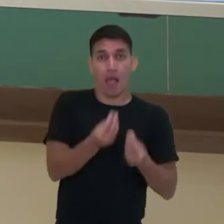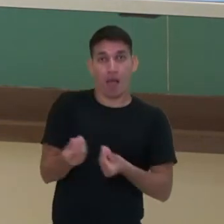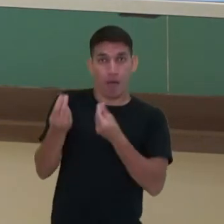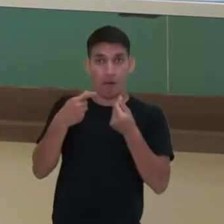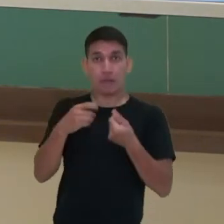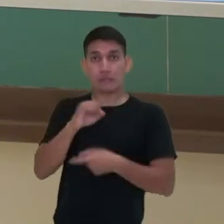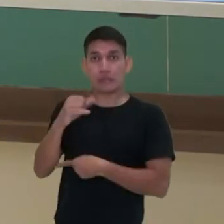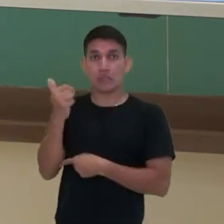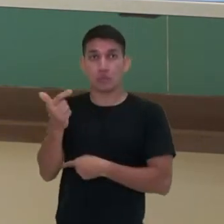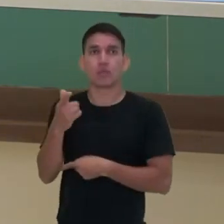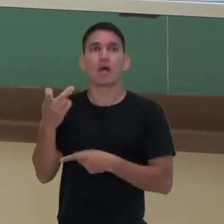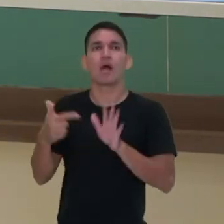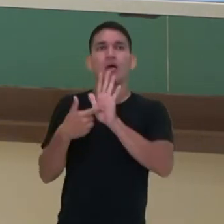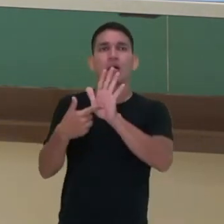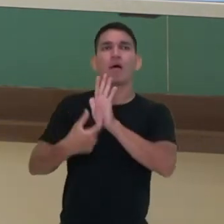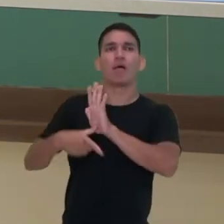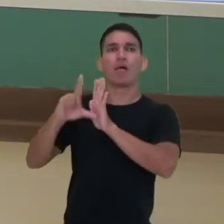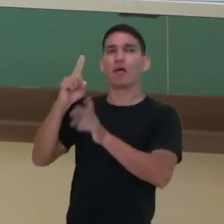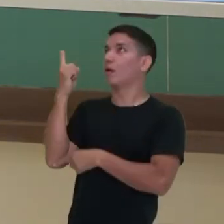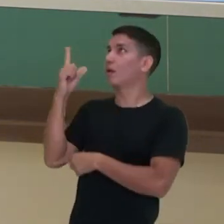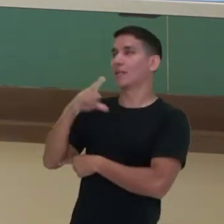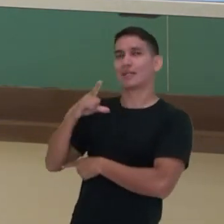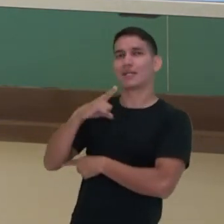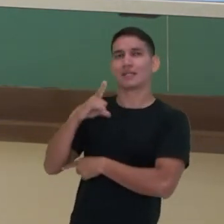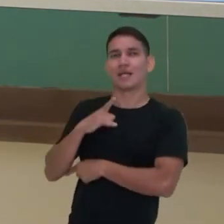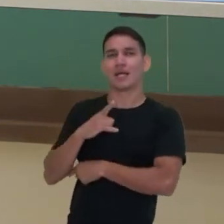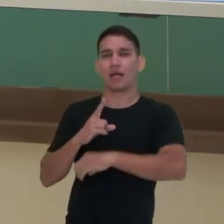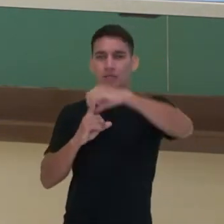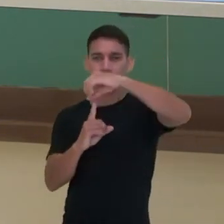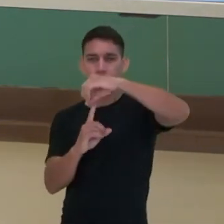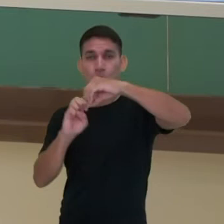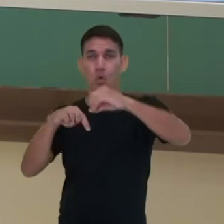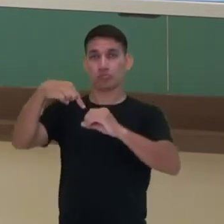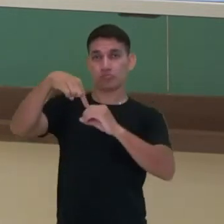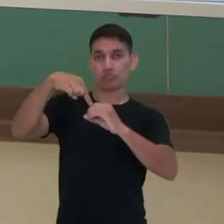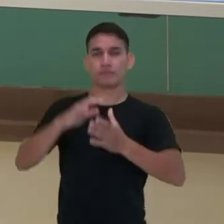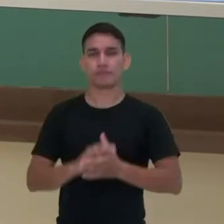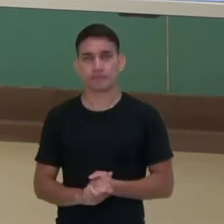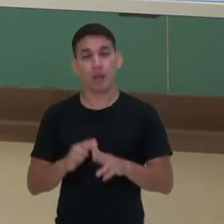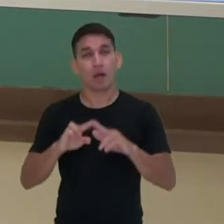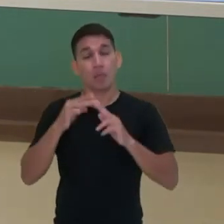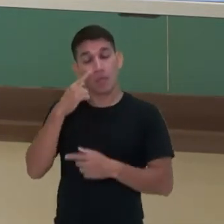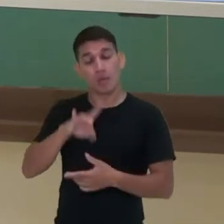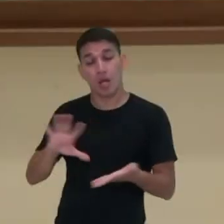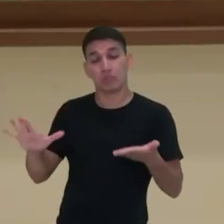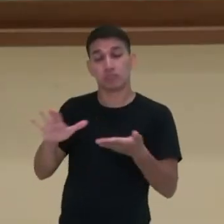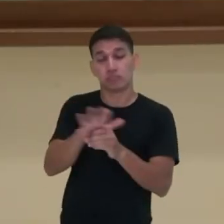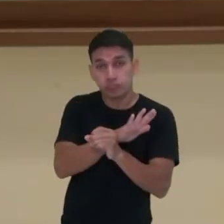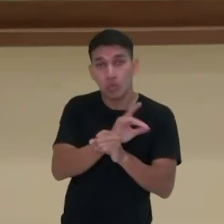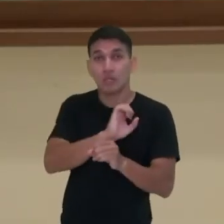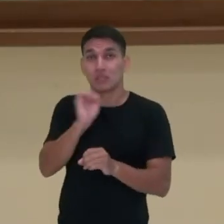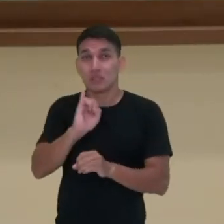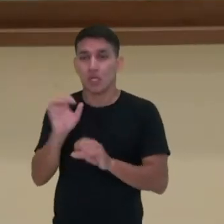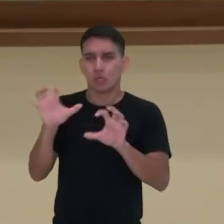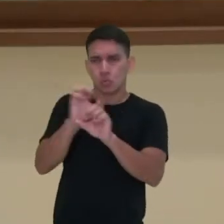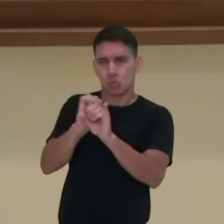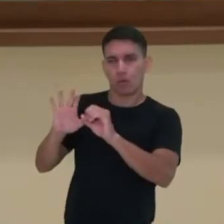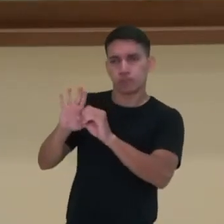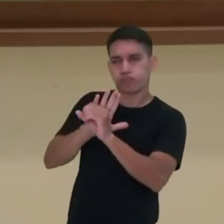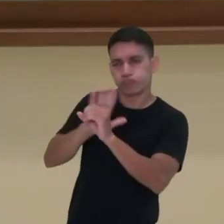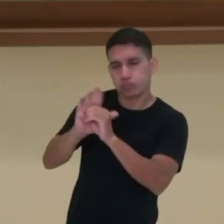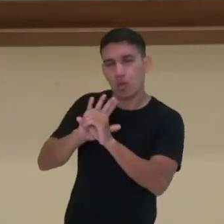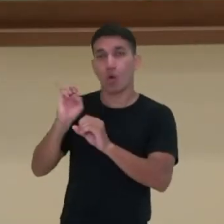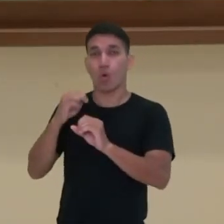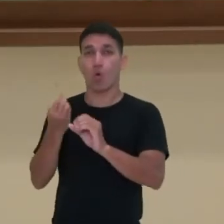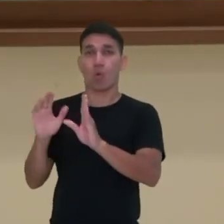símbolo que nós vimos ali anteriormente, tá? E preencher, quando a característica é estudo, precisa ali, né, ser